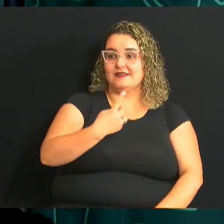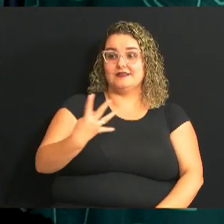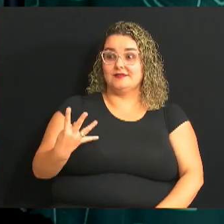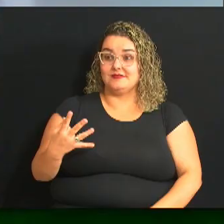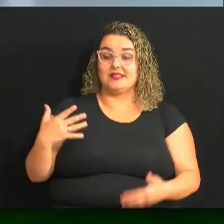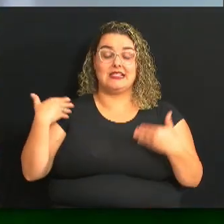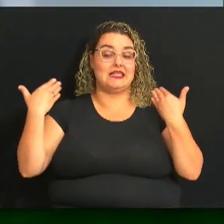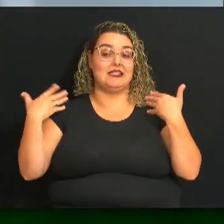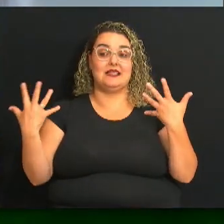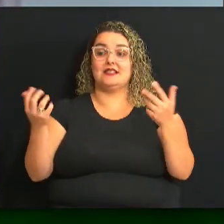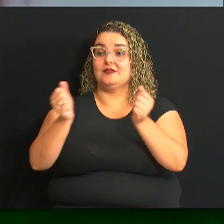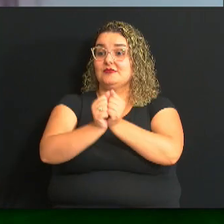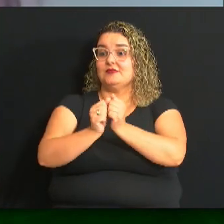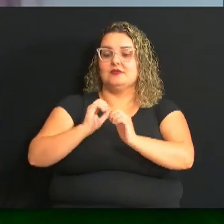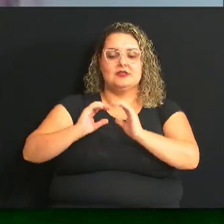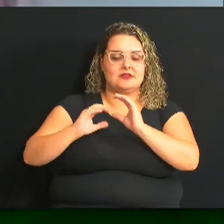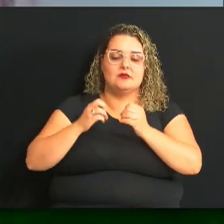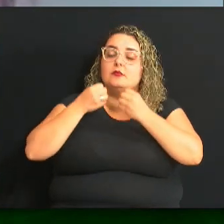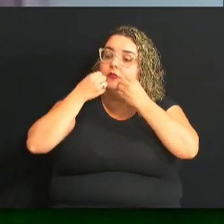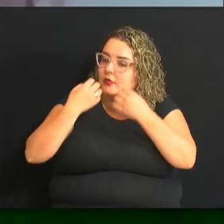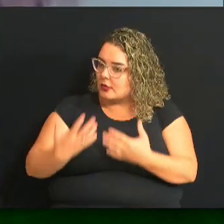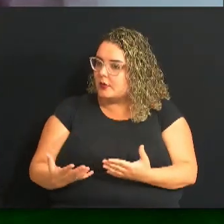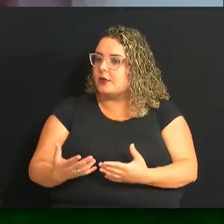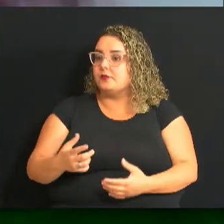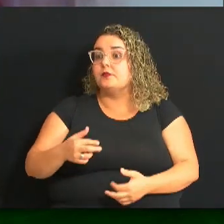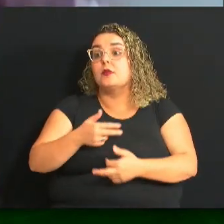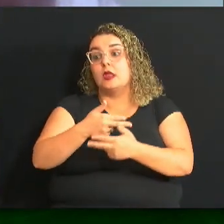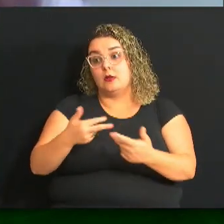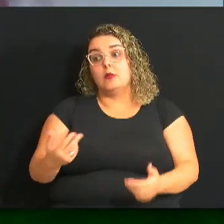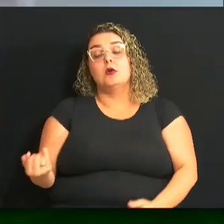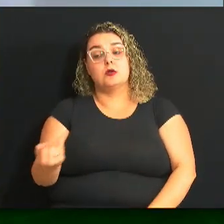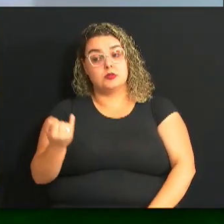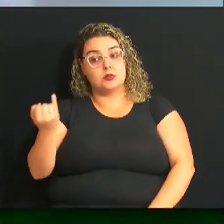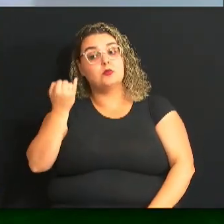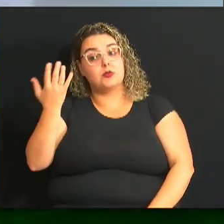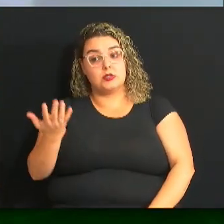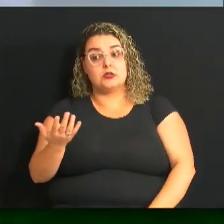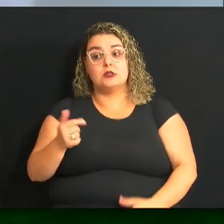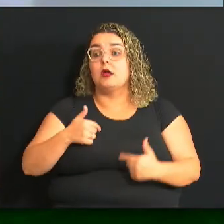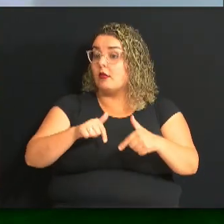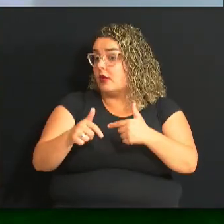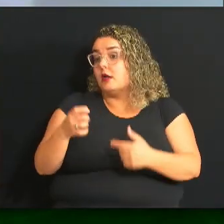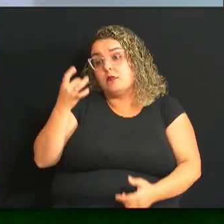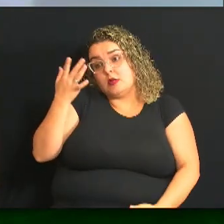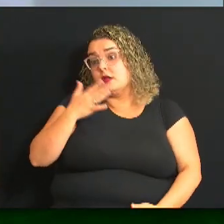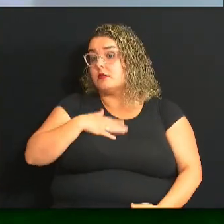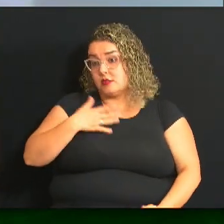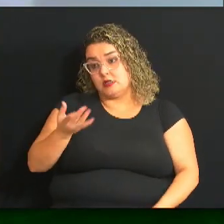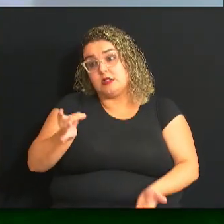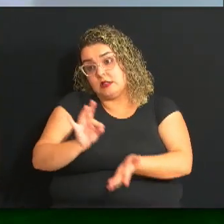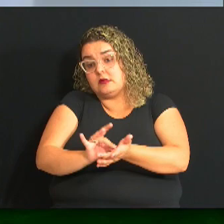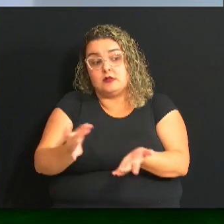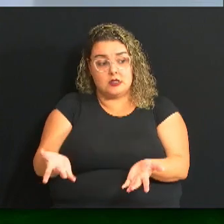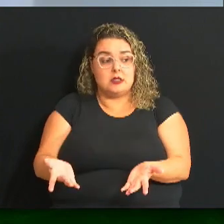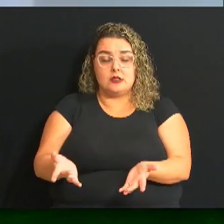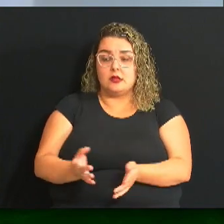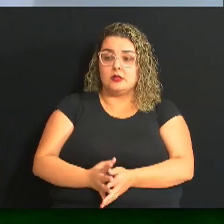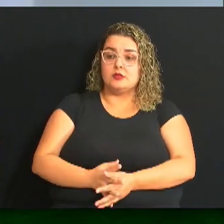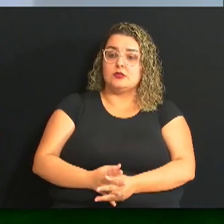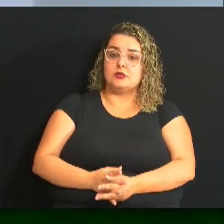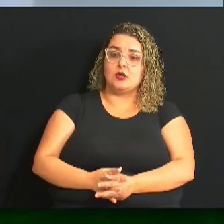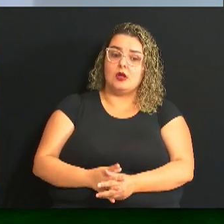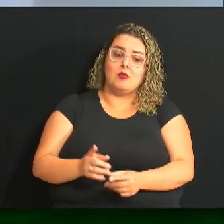juntos, eles se comunicam muito bem. Isso é uma coisa que é bastante interessante. E daí é um trabalho muito fácil para mim, na verdade. Porque é difícil